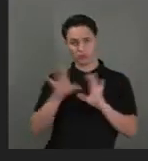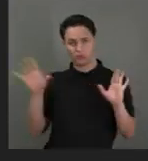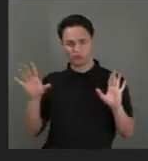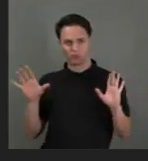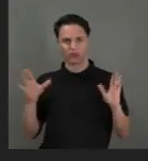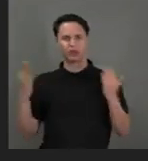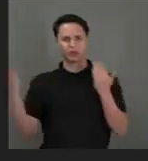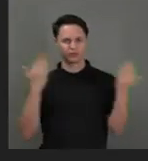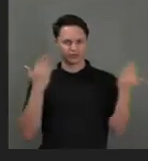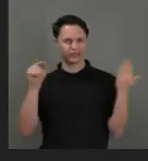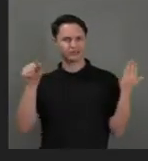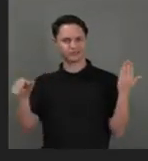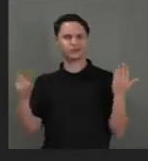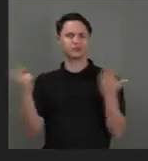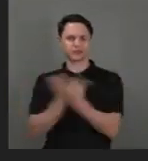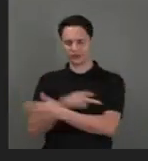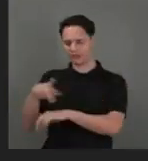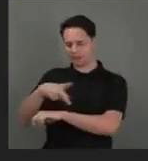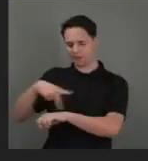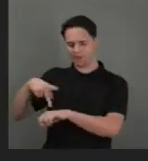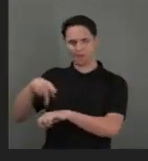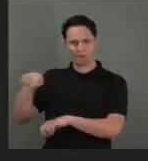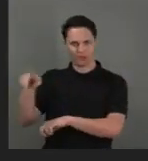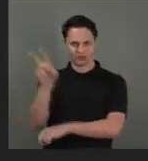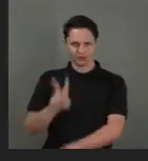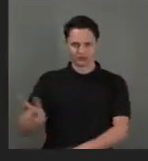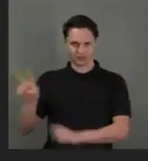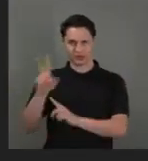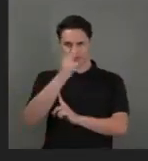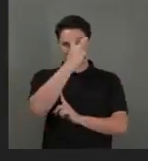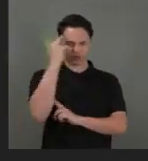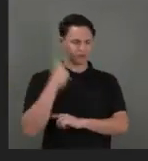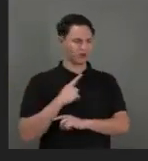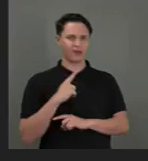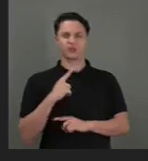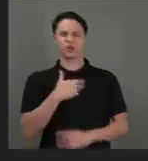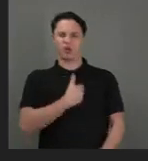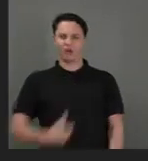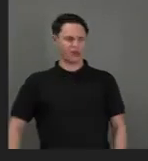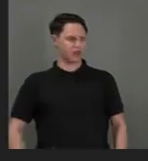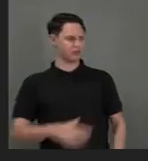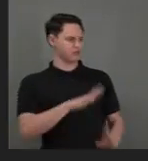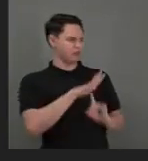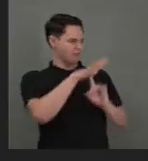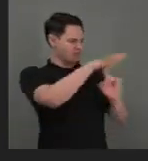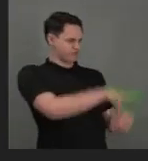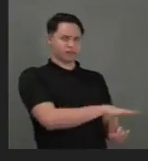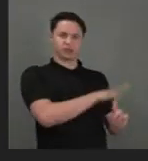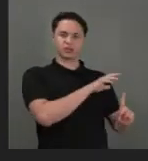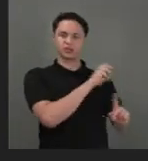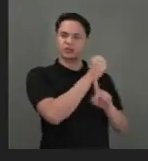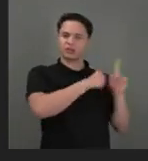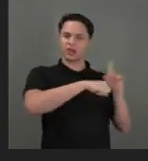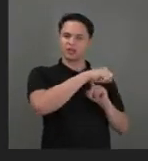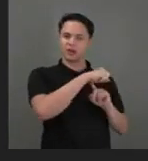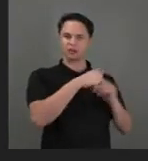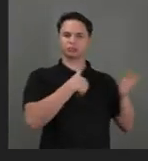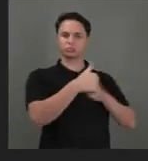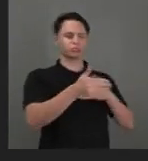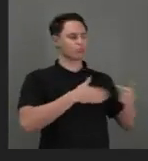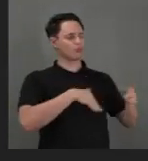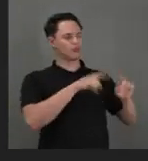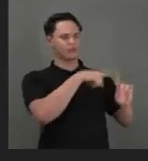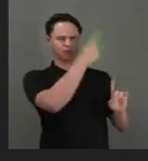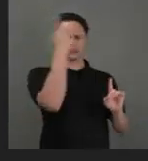de direitos humanos que se possa existir, a gente vê nesse país. E o Brasil calado,